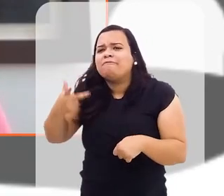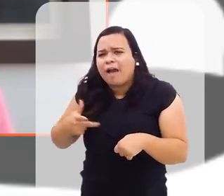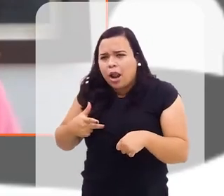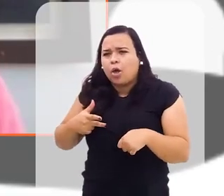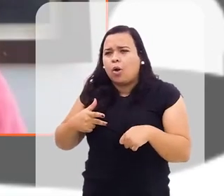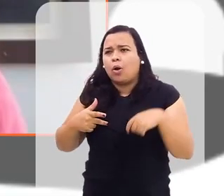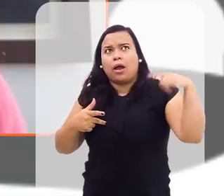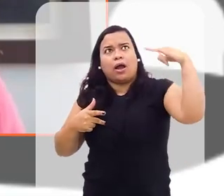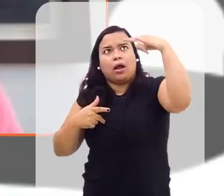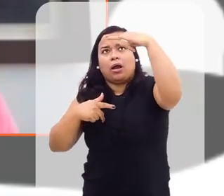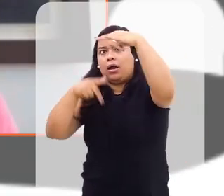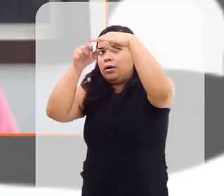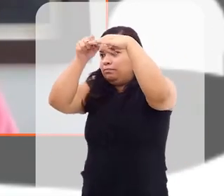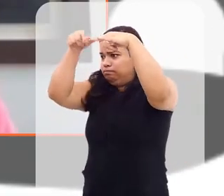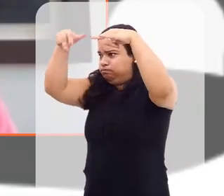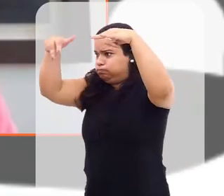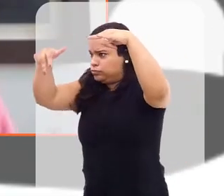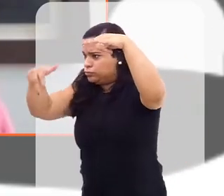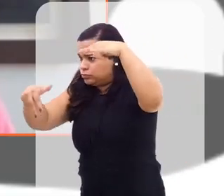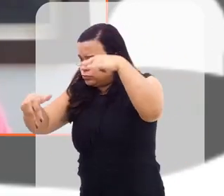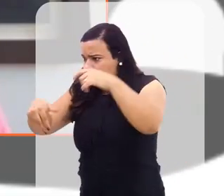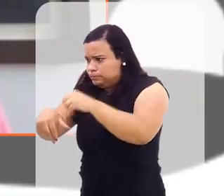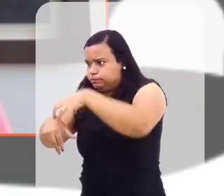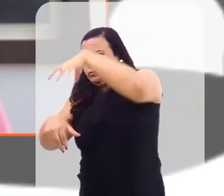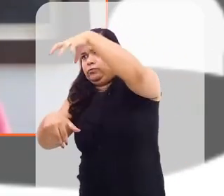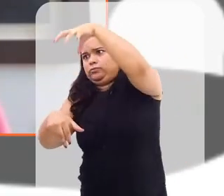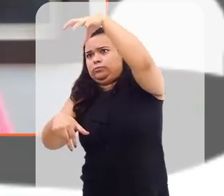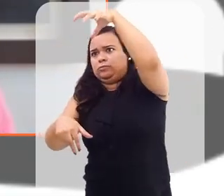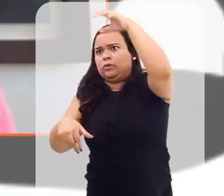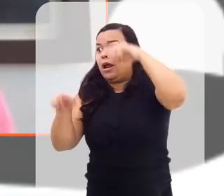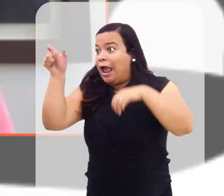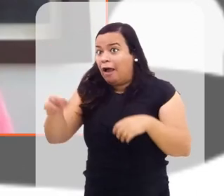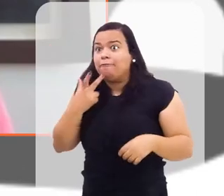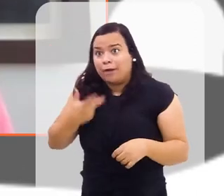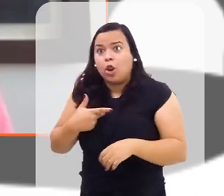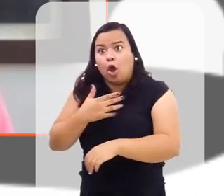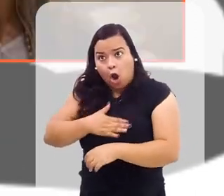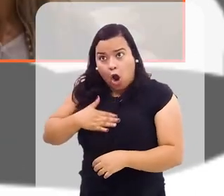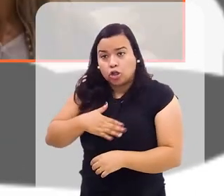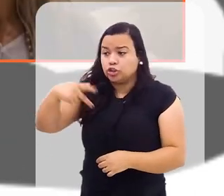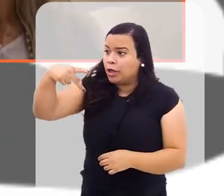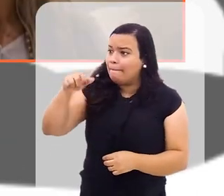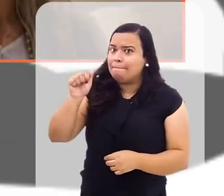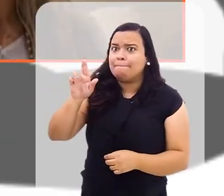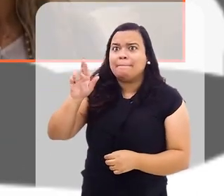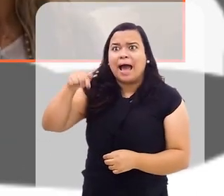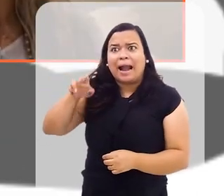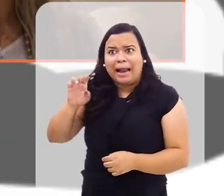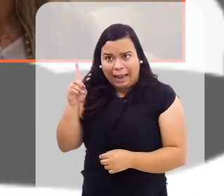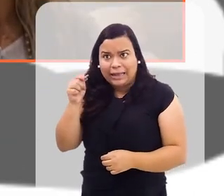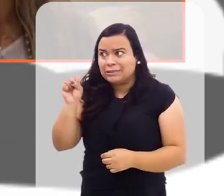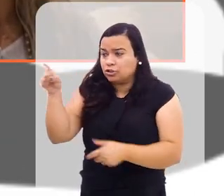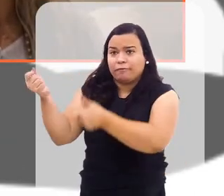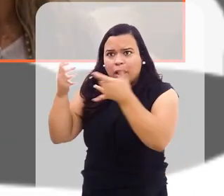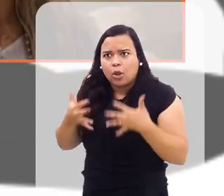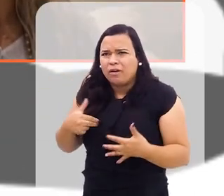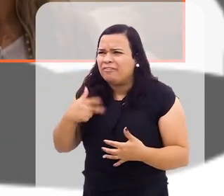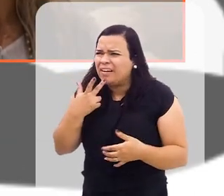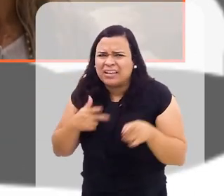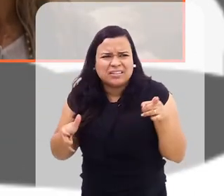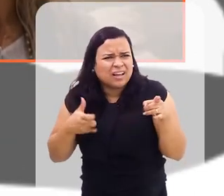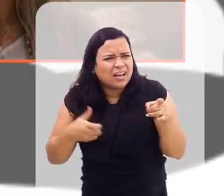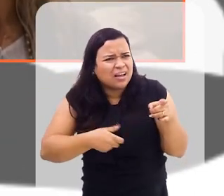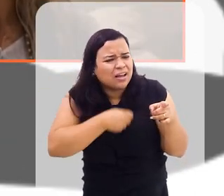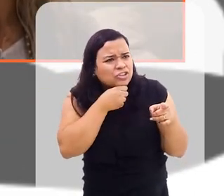na hora, eu tinha 20, né? 25, eu na hora falei assim: opa, que história é essa? 60 anos pulando